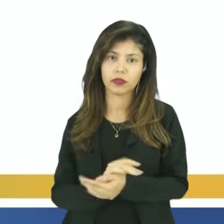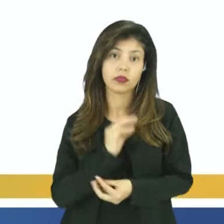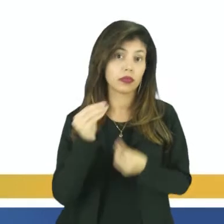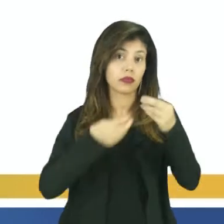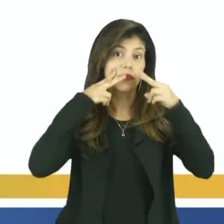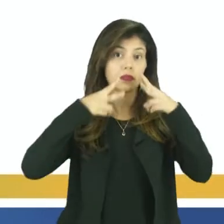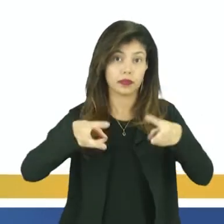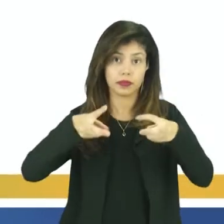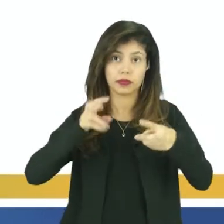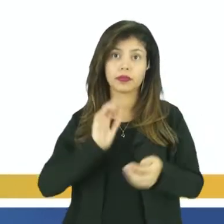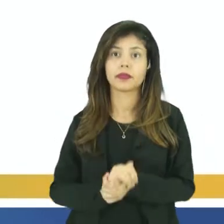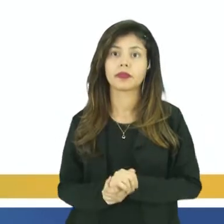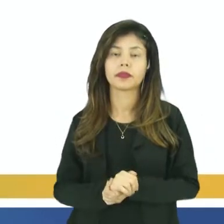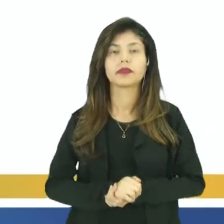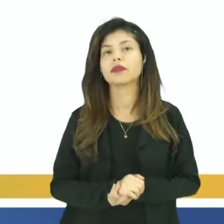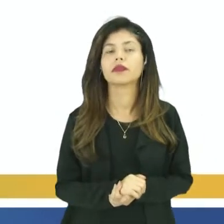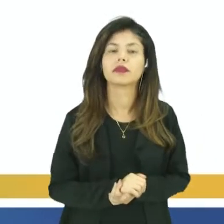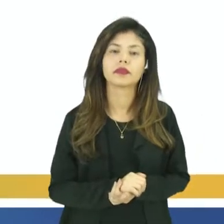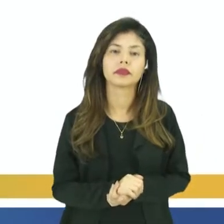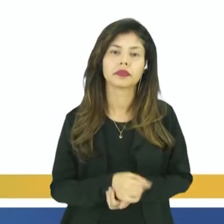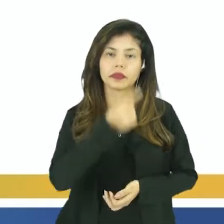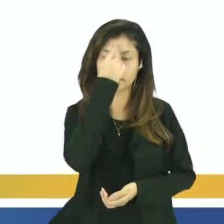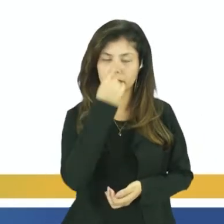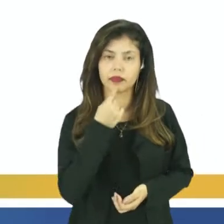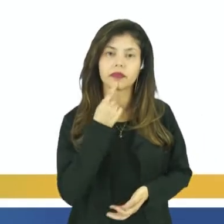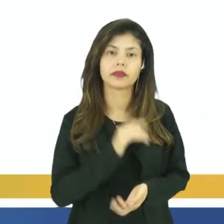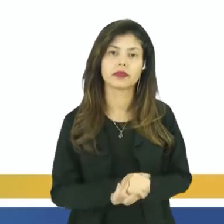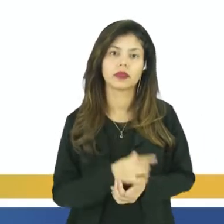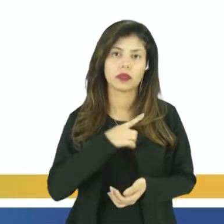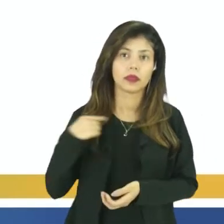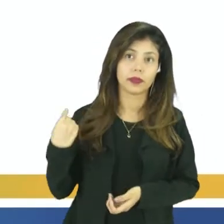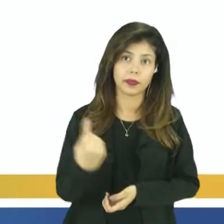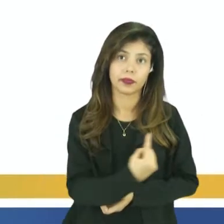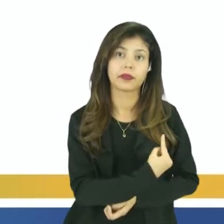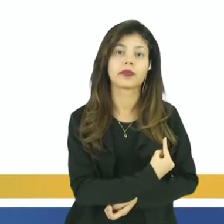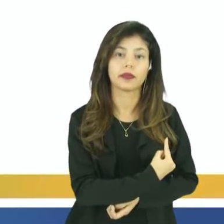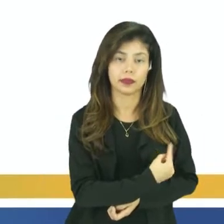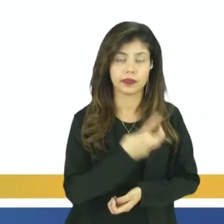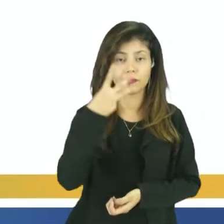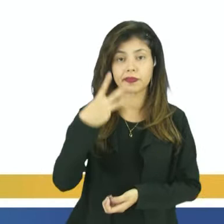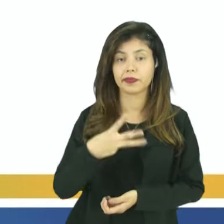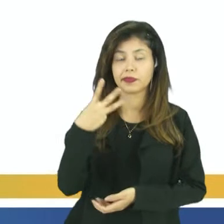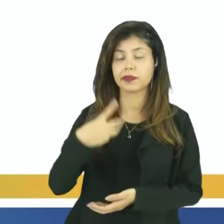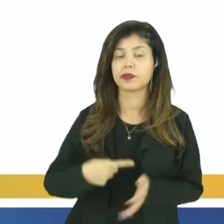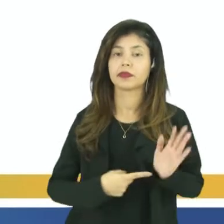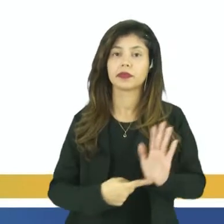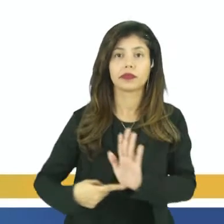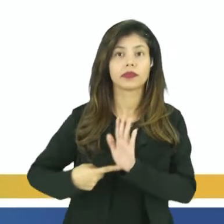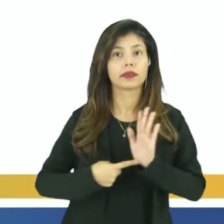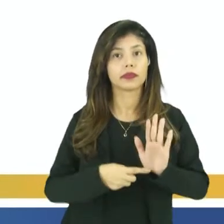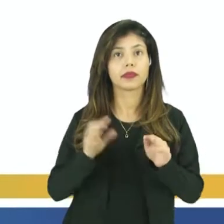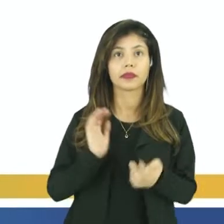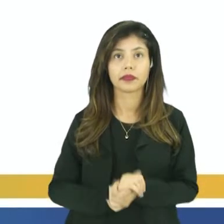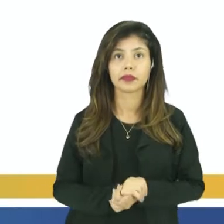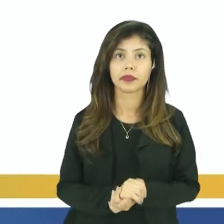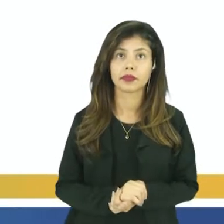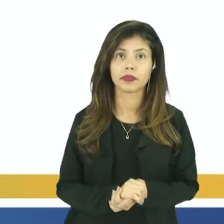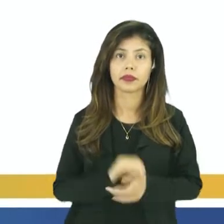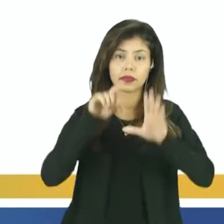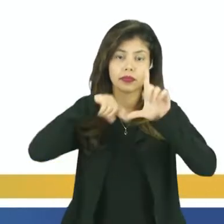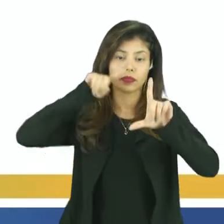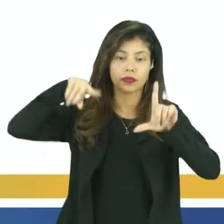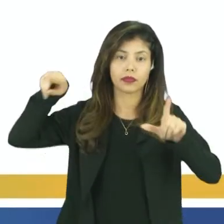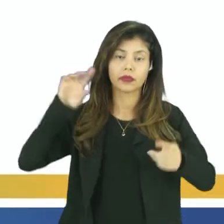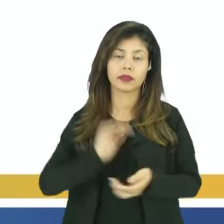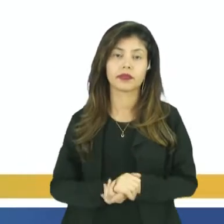vocês percebem aí na imagem, nós temos três representações de